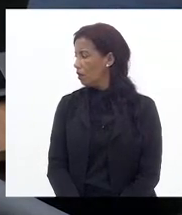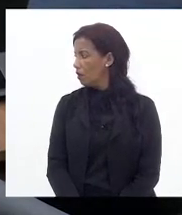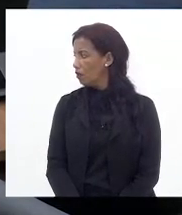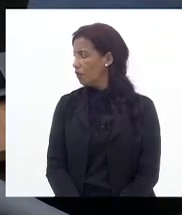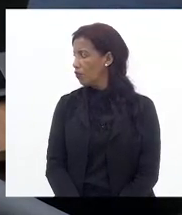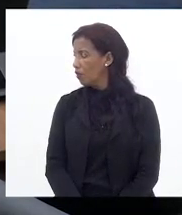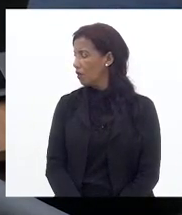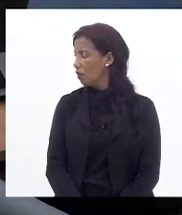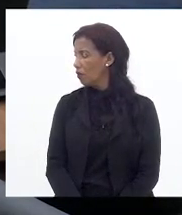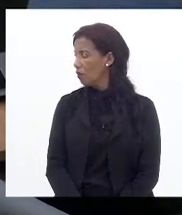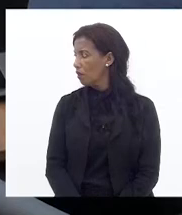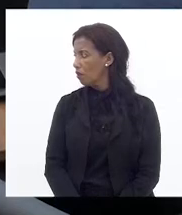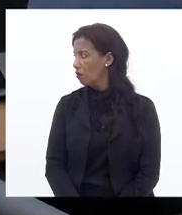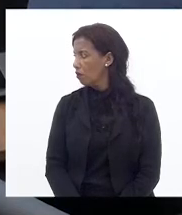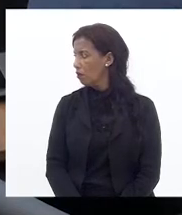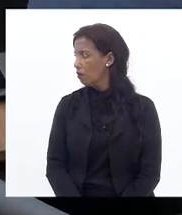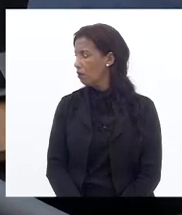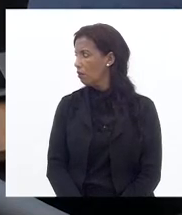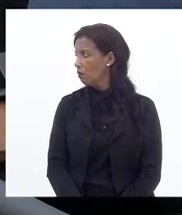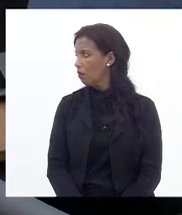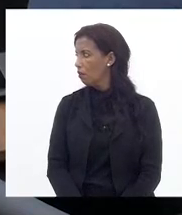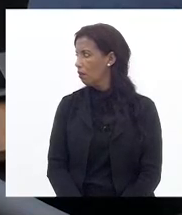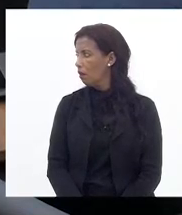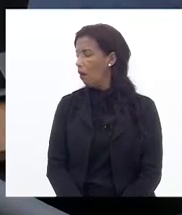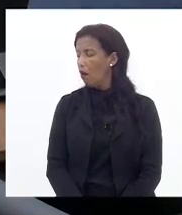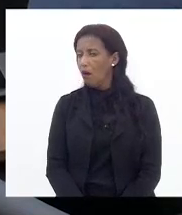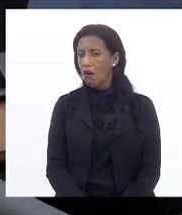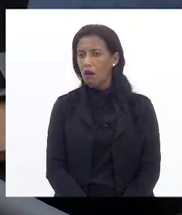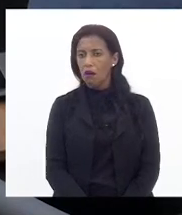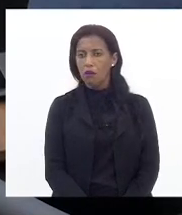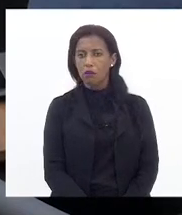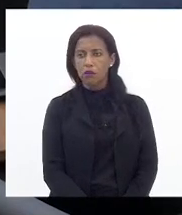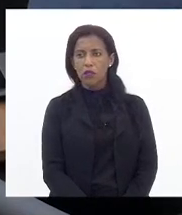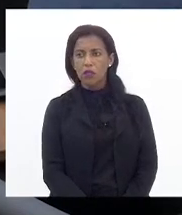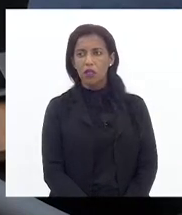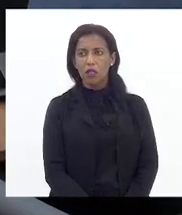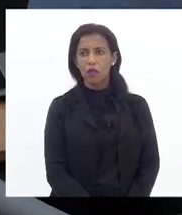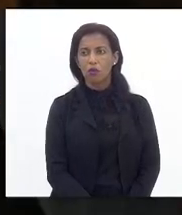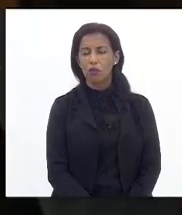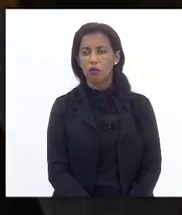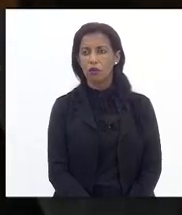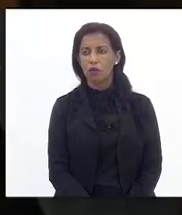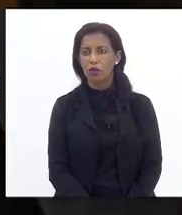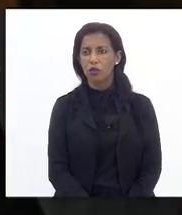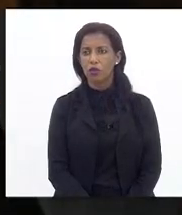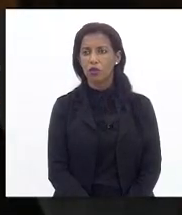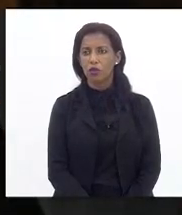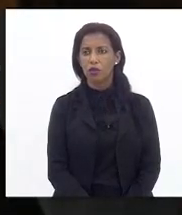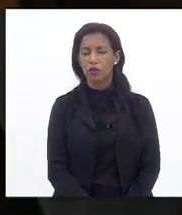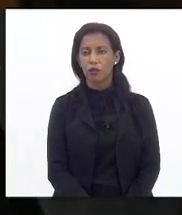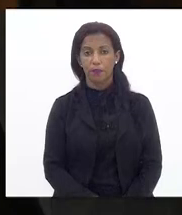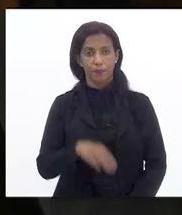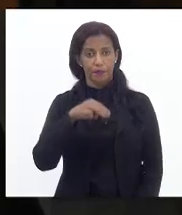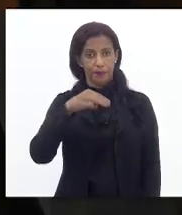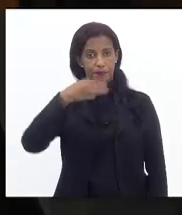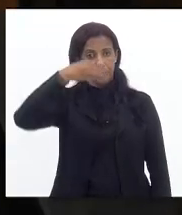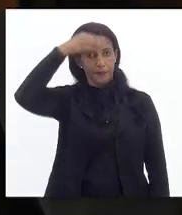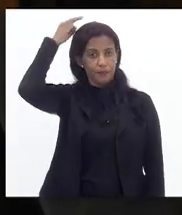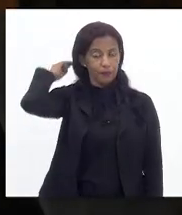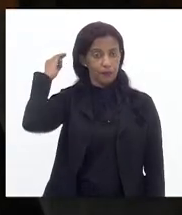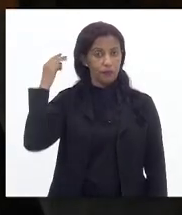Oi boa tarde a todas EA todos eu cumprimentando o nosso Deputado Márcio Pacheco